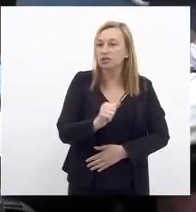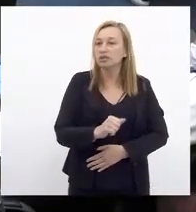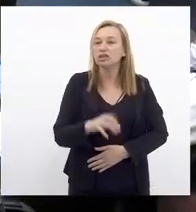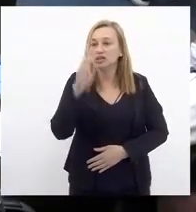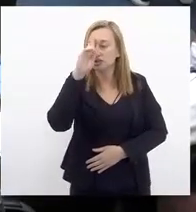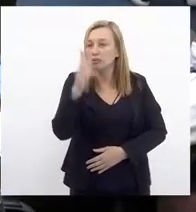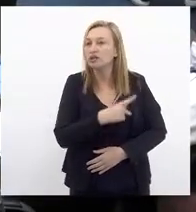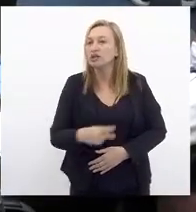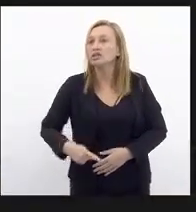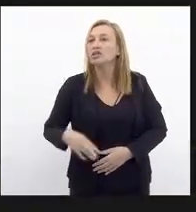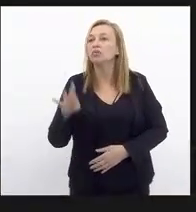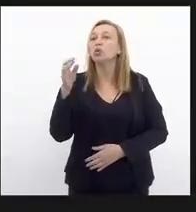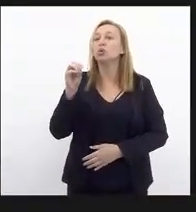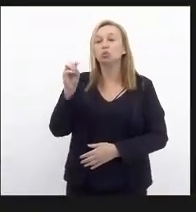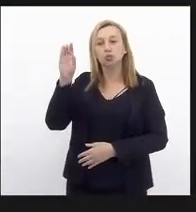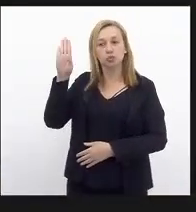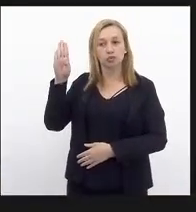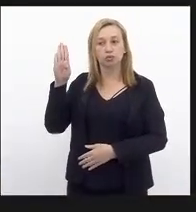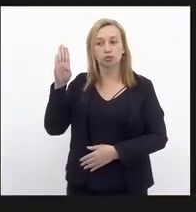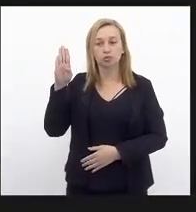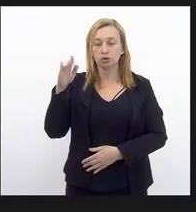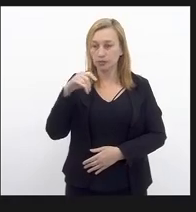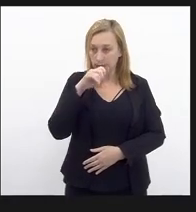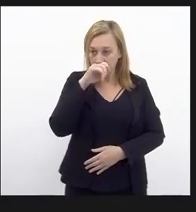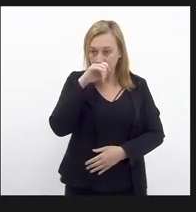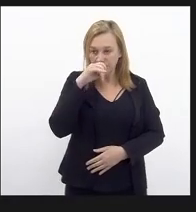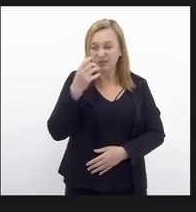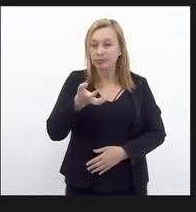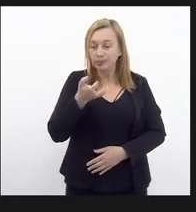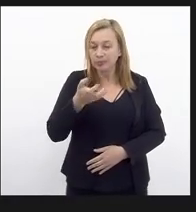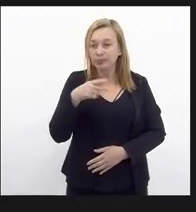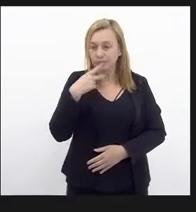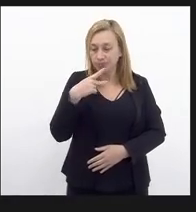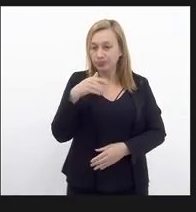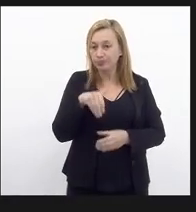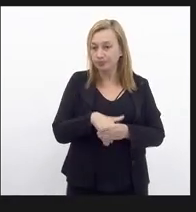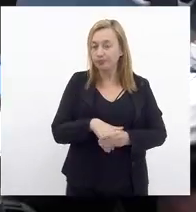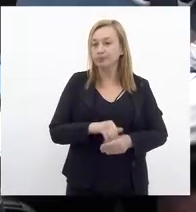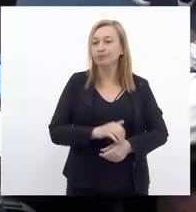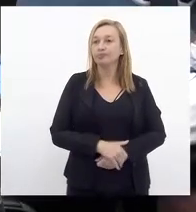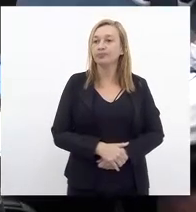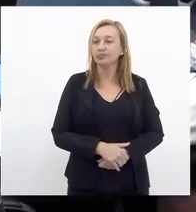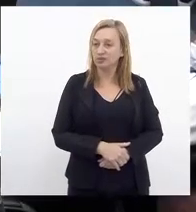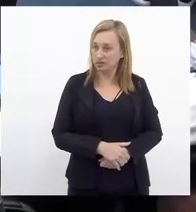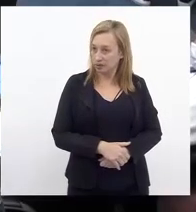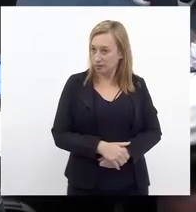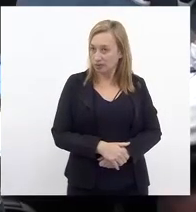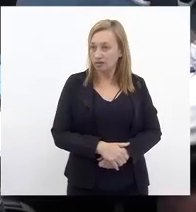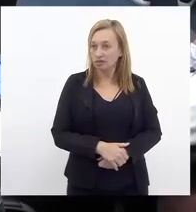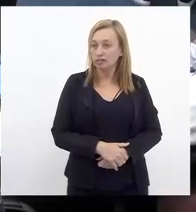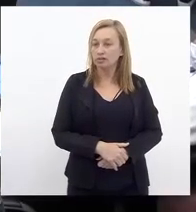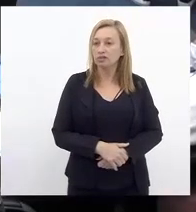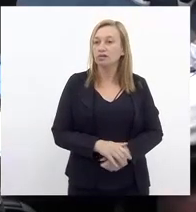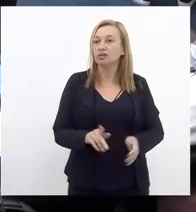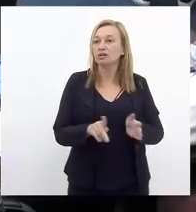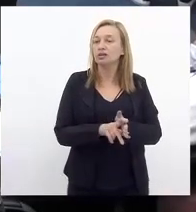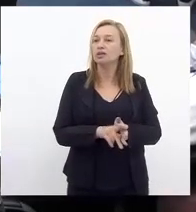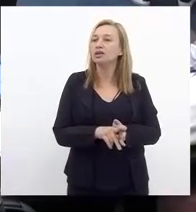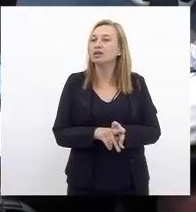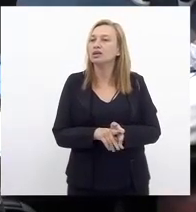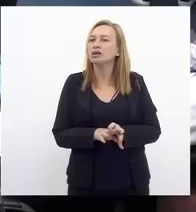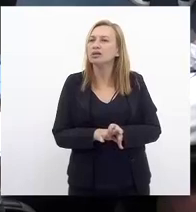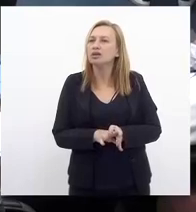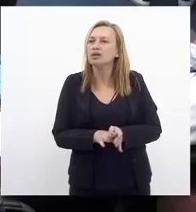seu presidente Bruno da online e eu queria eu queria declarar o bote sobre esse projeto